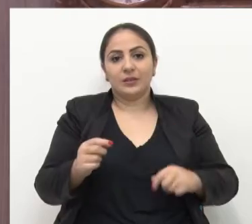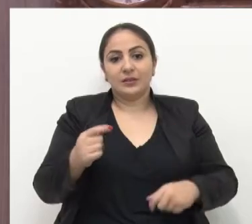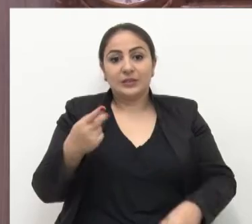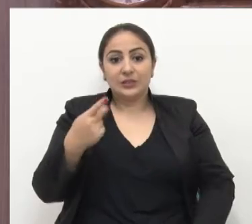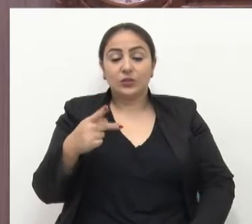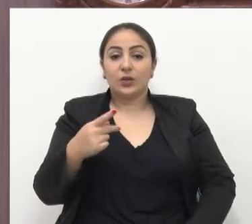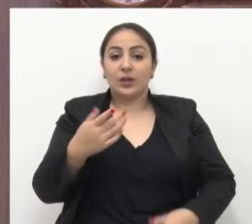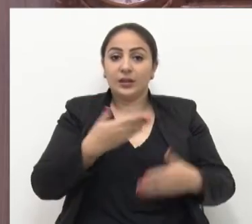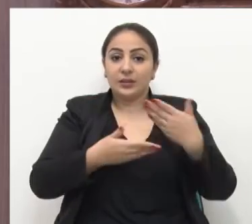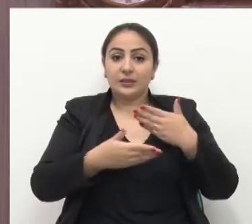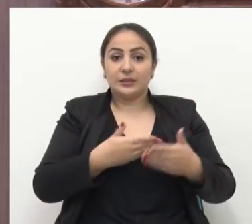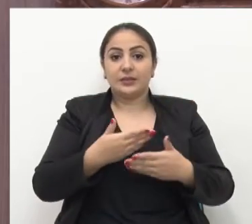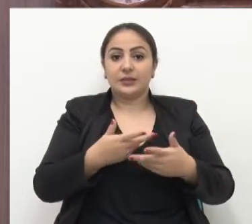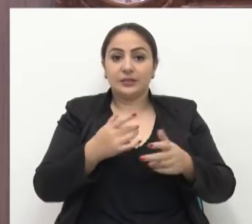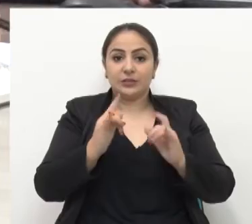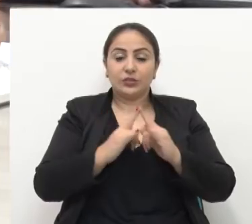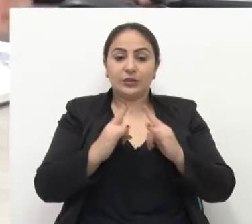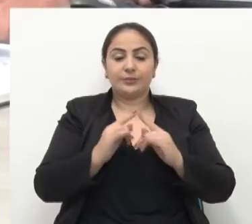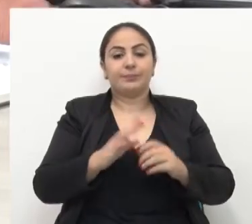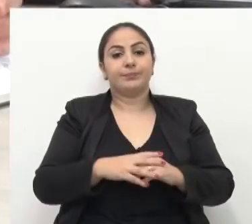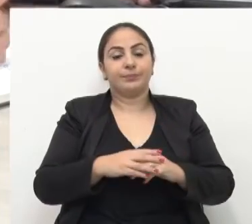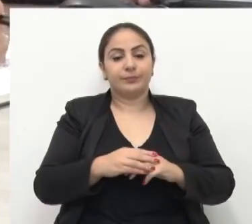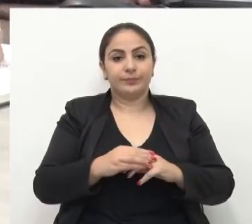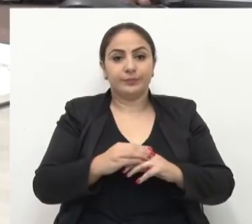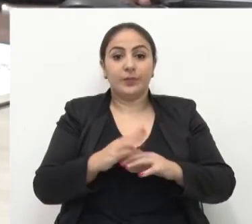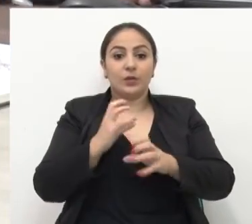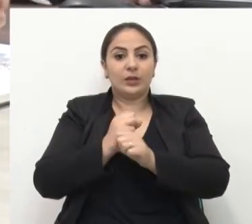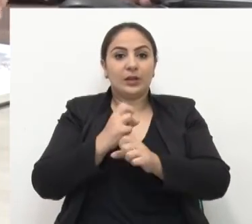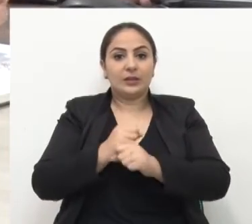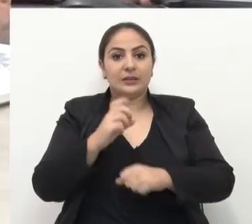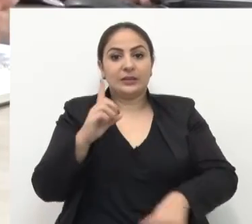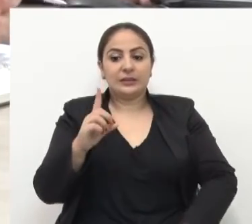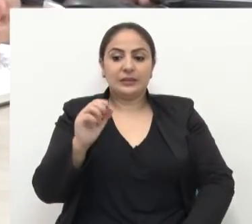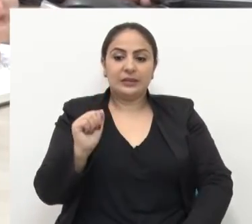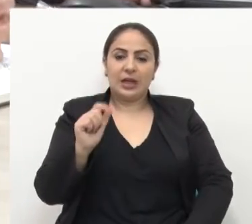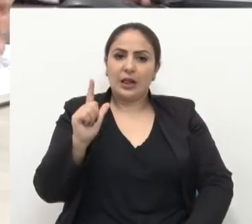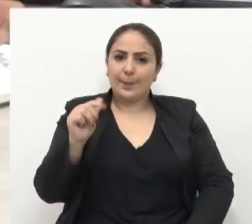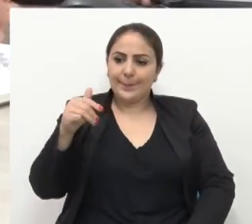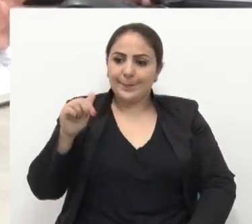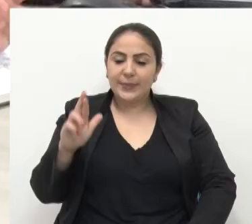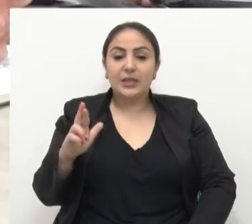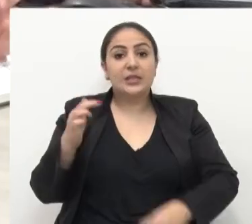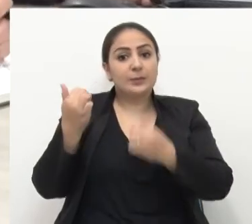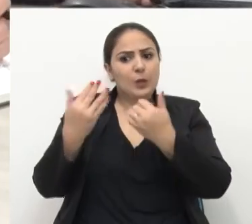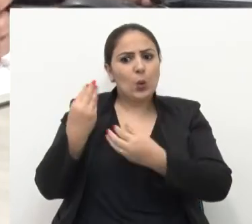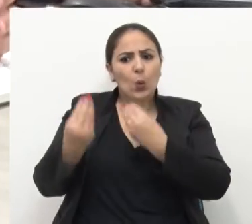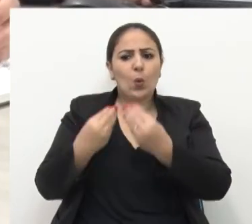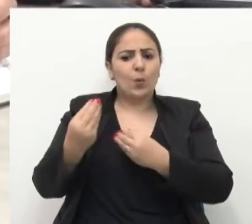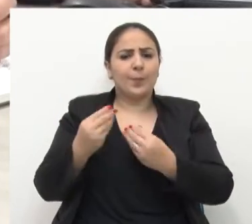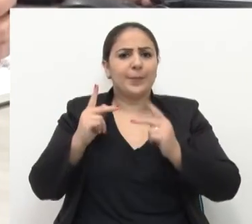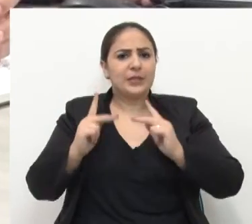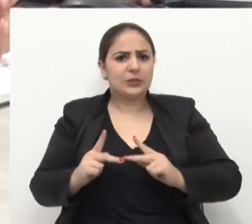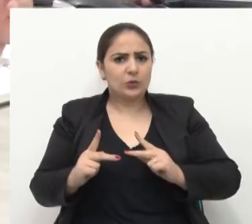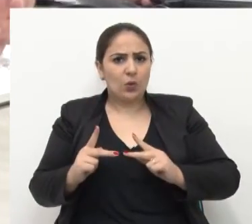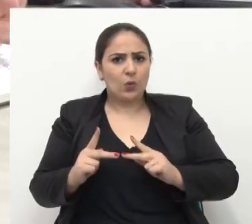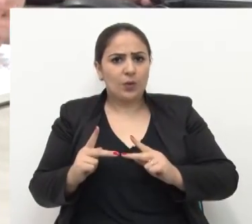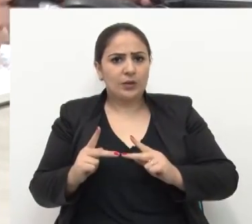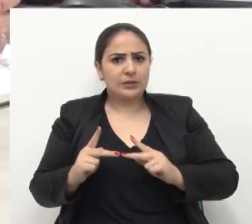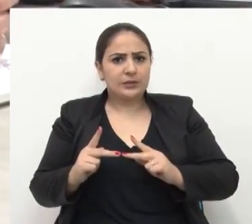que beneficia as entidades o contador da unha do amaral explicou de que forma pessoas físicas e jurídicas